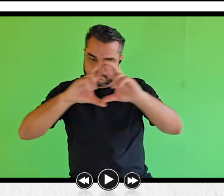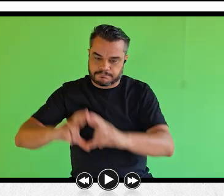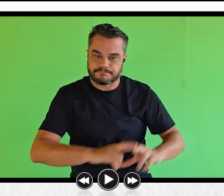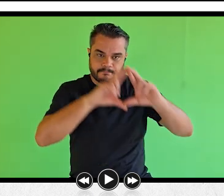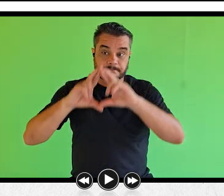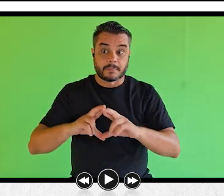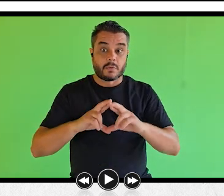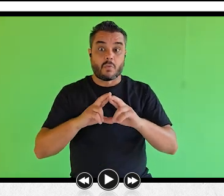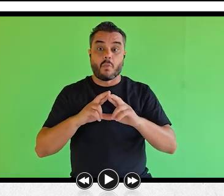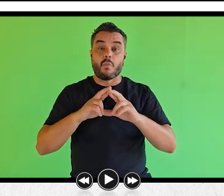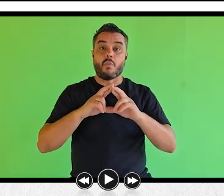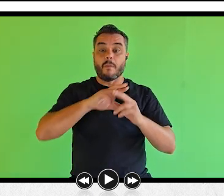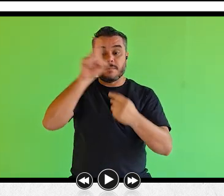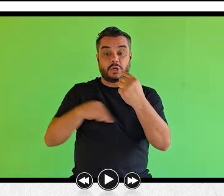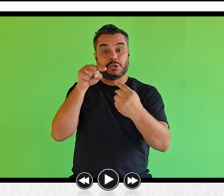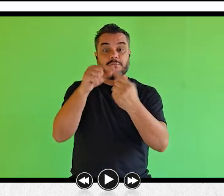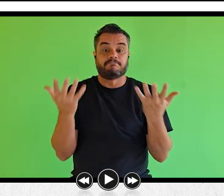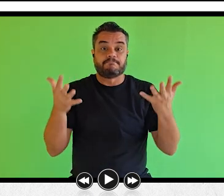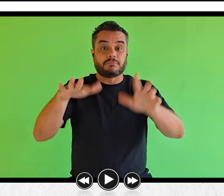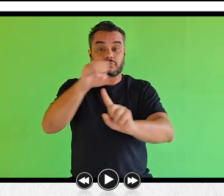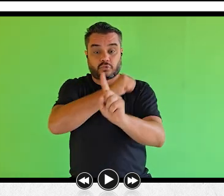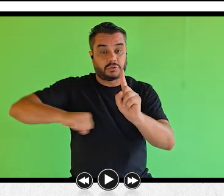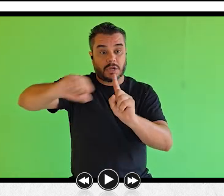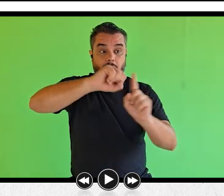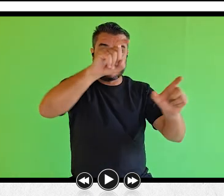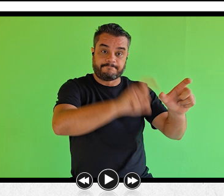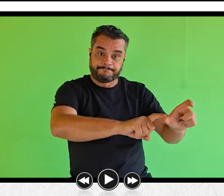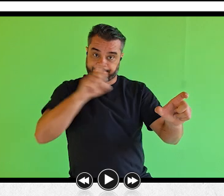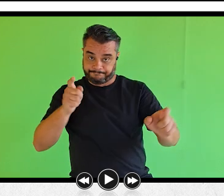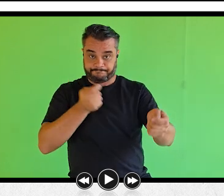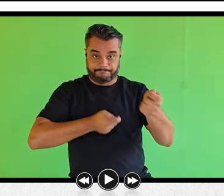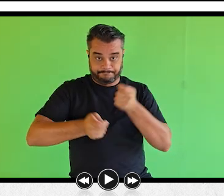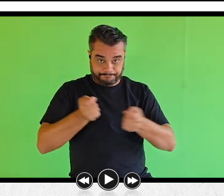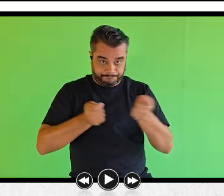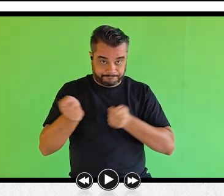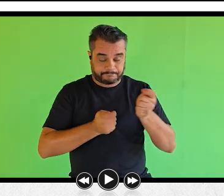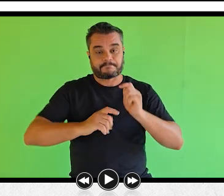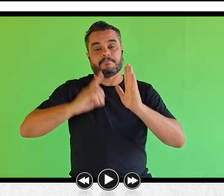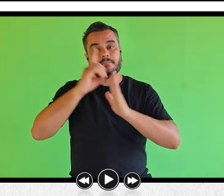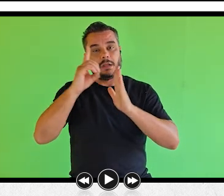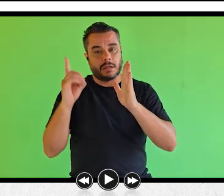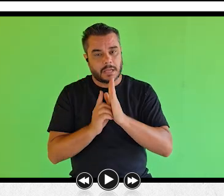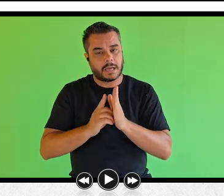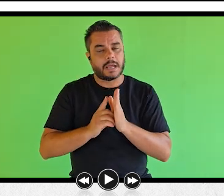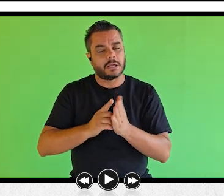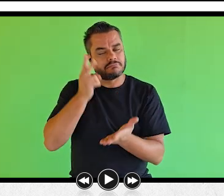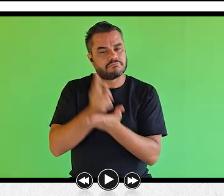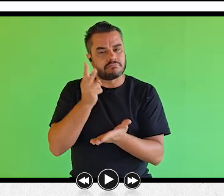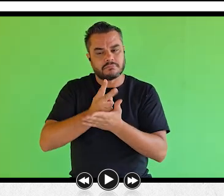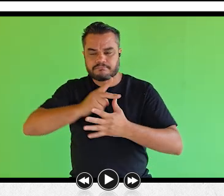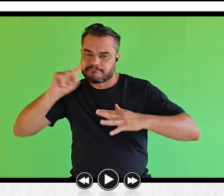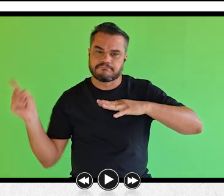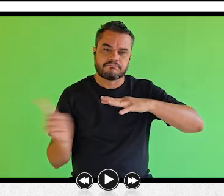pessoas. Nesse mesmo decreto, foi instituído o programa Coleta Seletiva Cidadã, por meio do qual os órgãos e